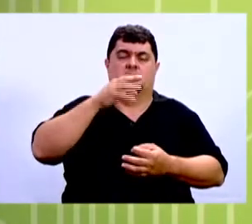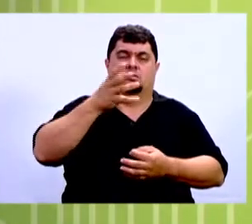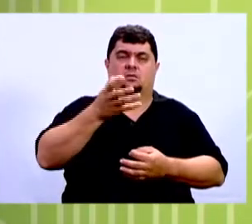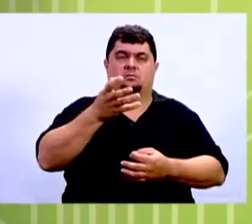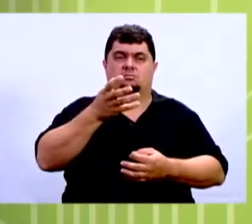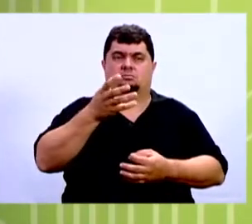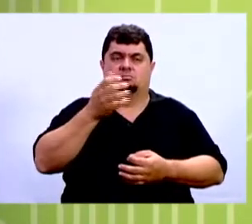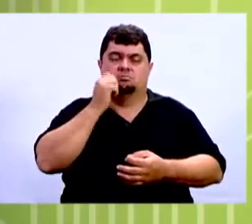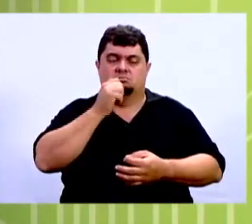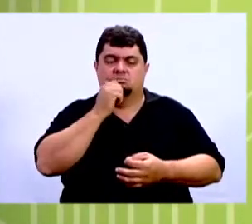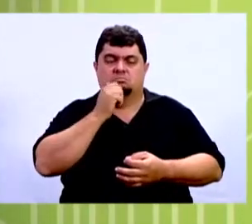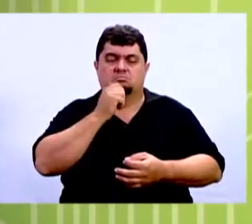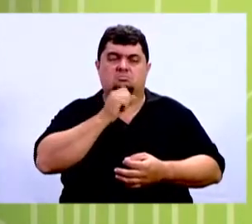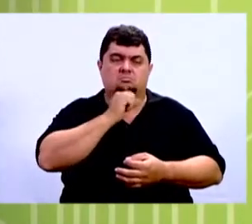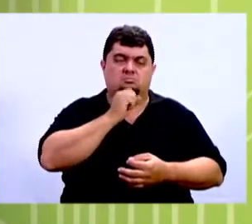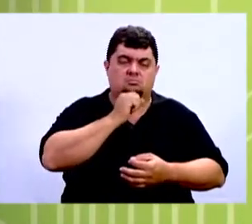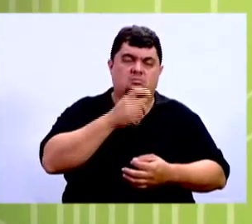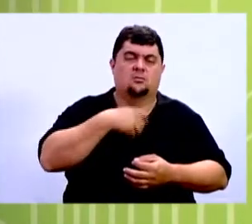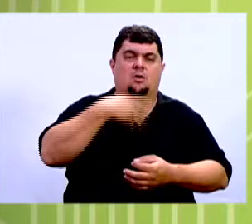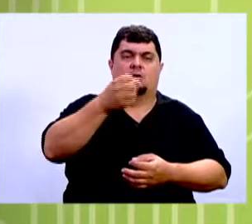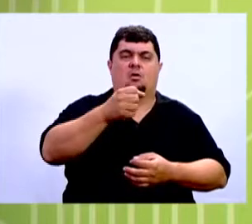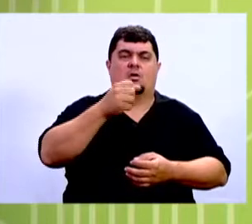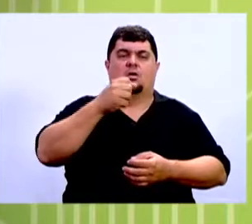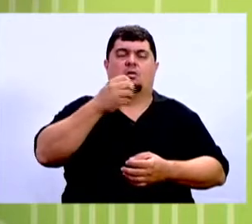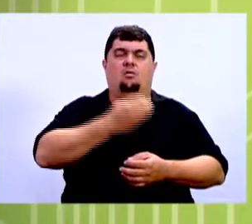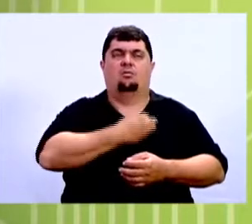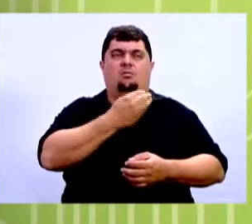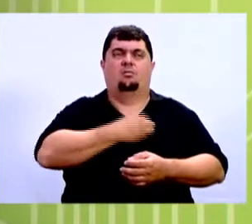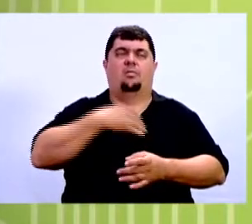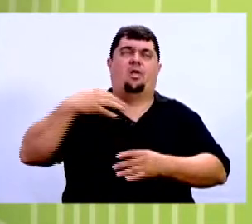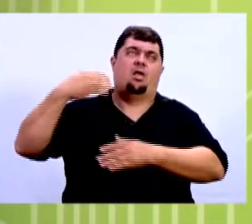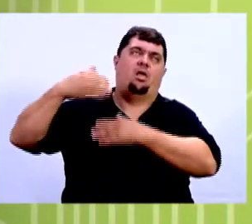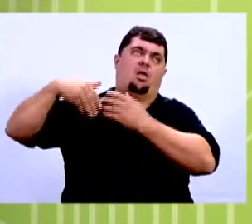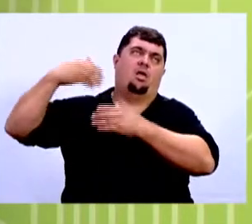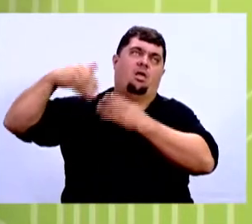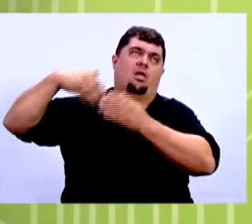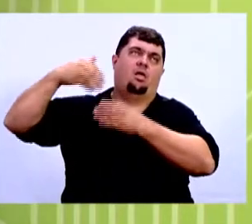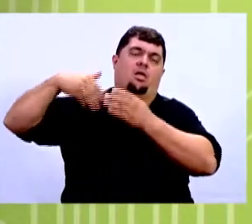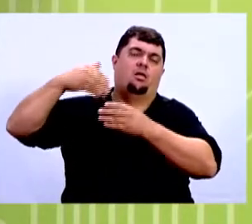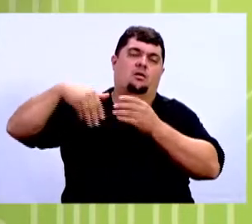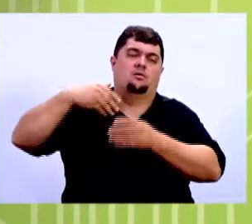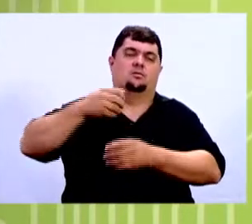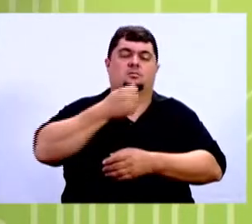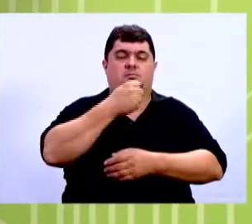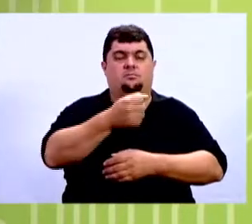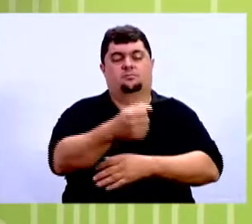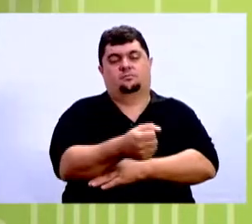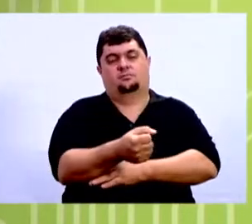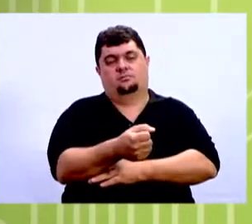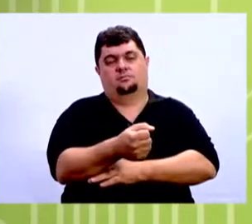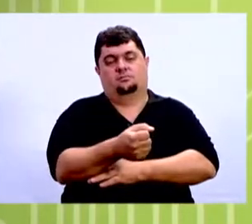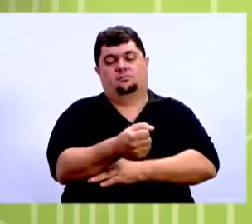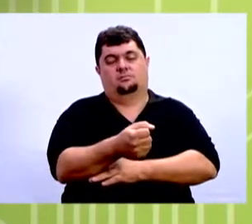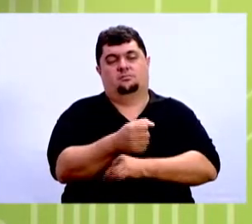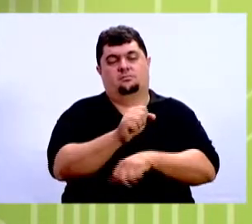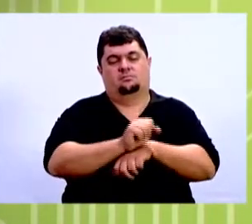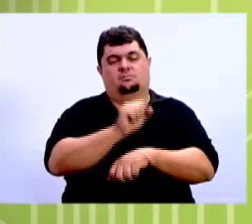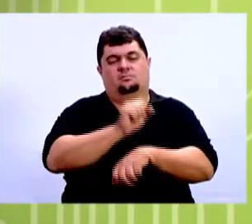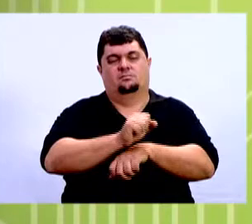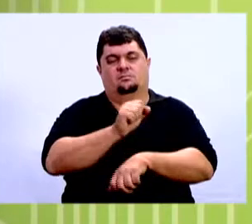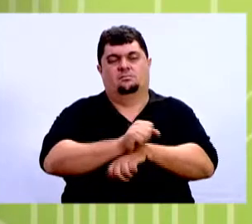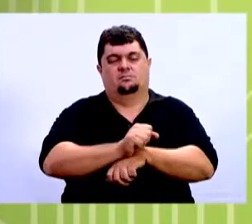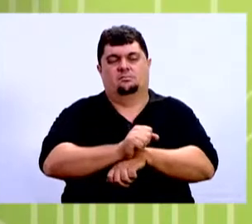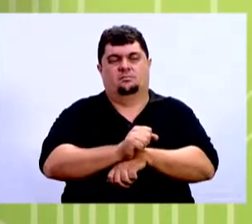senhora, que ela está contando toda a vida dela e tudo mais. Então deixa a pessoa, então você tenta ser o menos